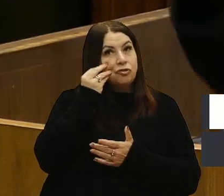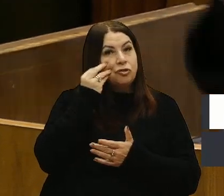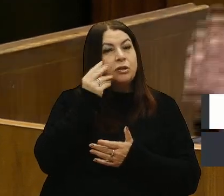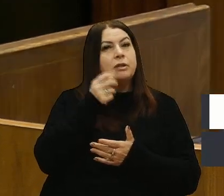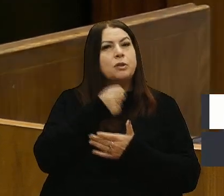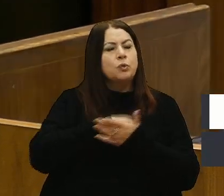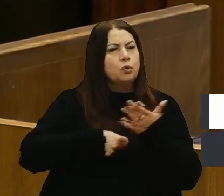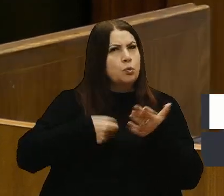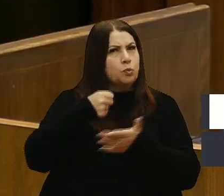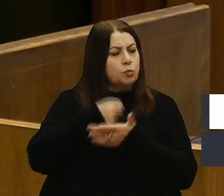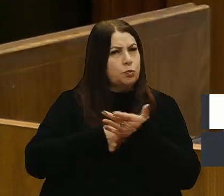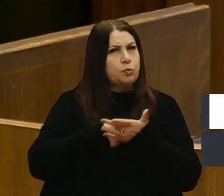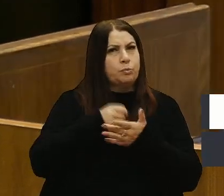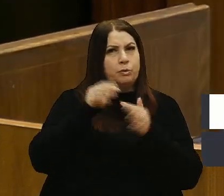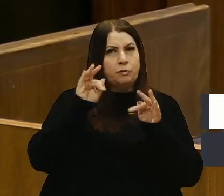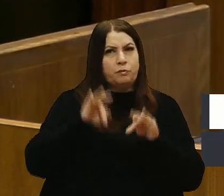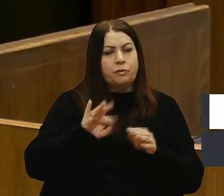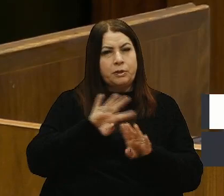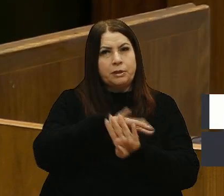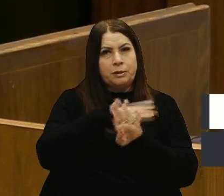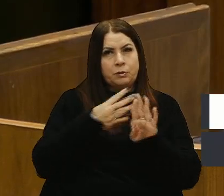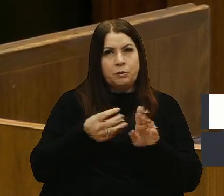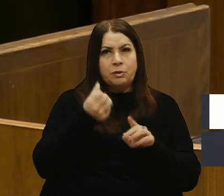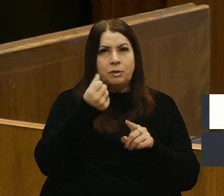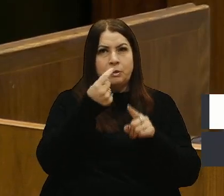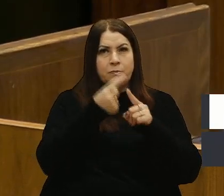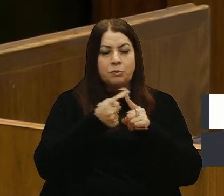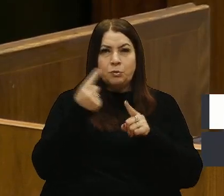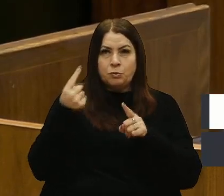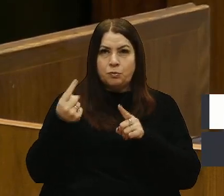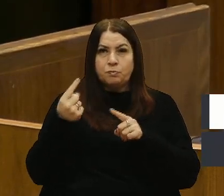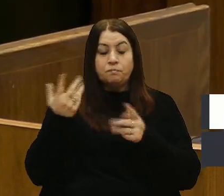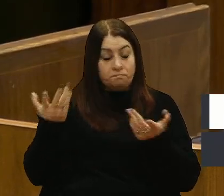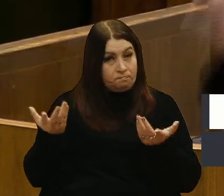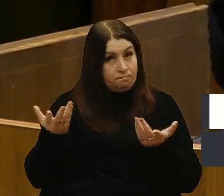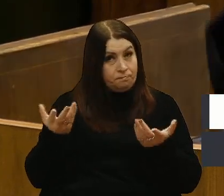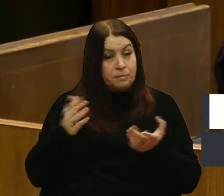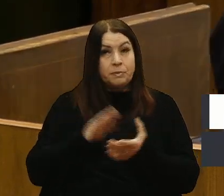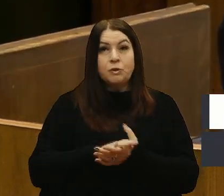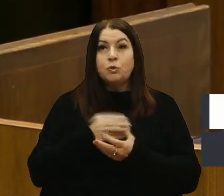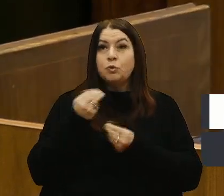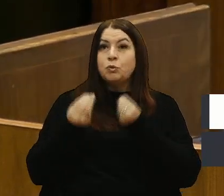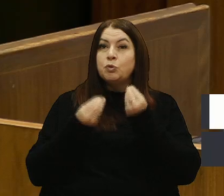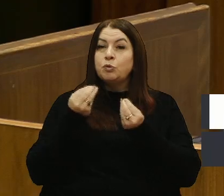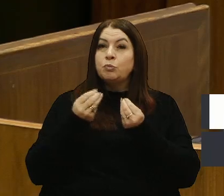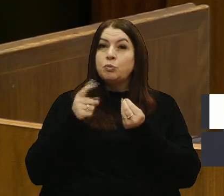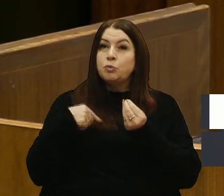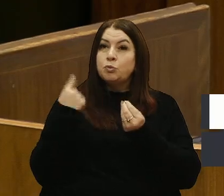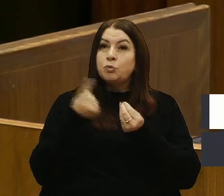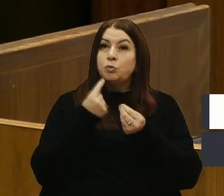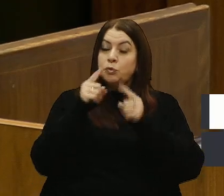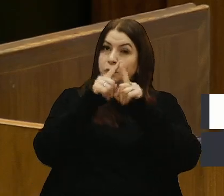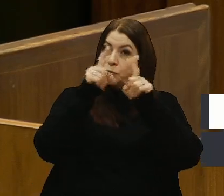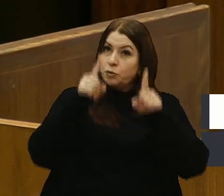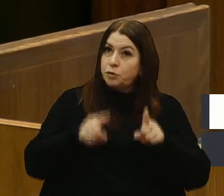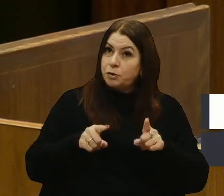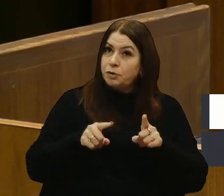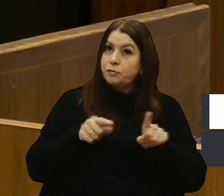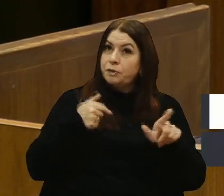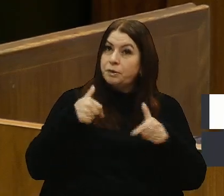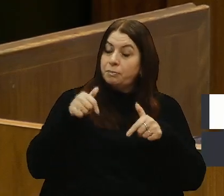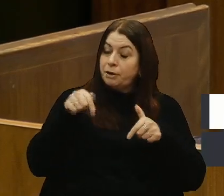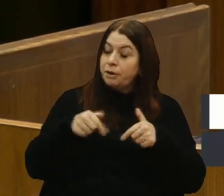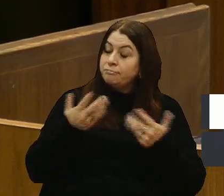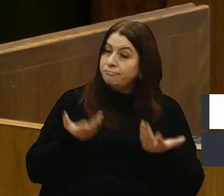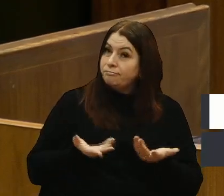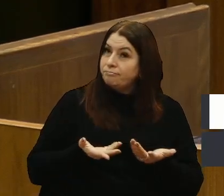lutou tanto pelo fim da escala 6x1, né, vereador? Como que o nosso servidor vai trabalhar